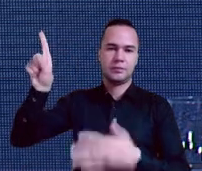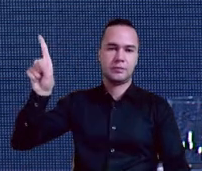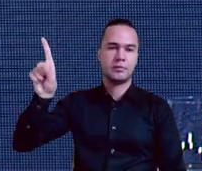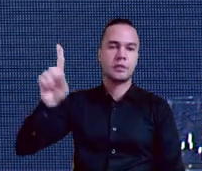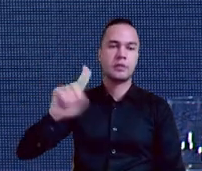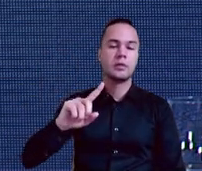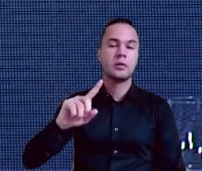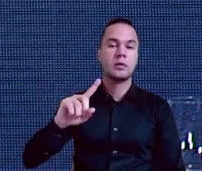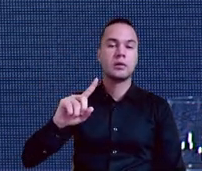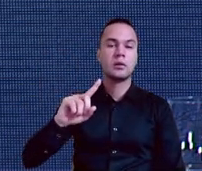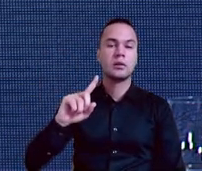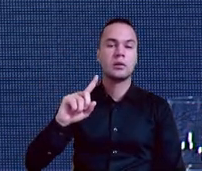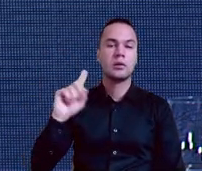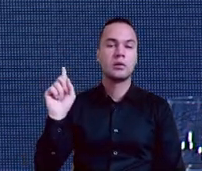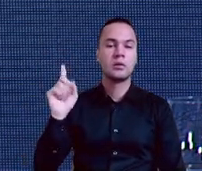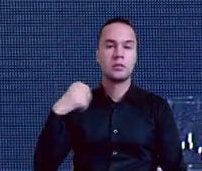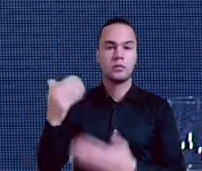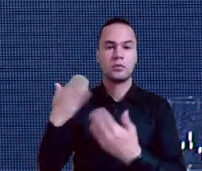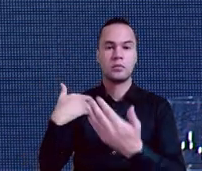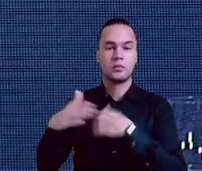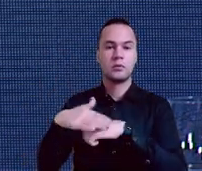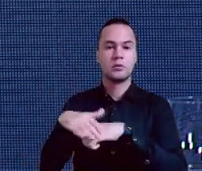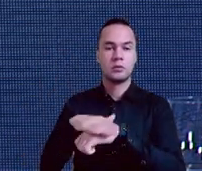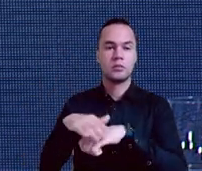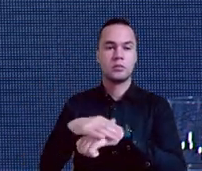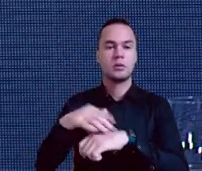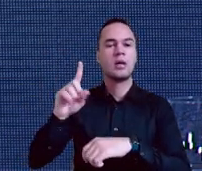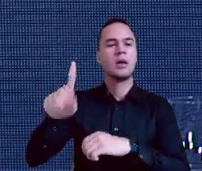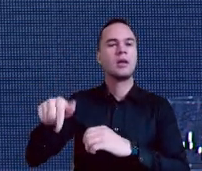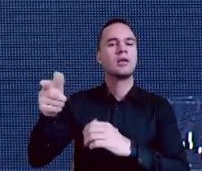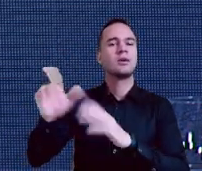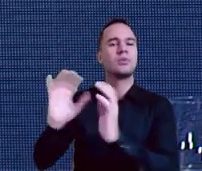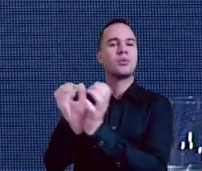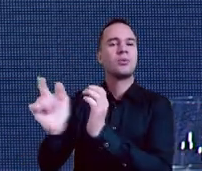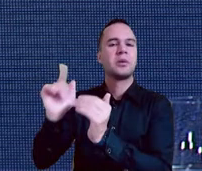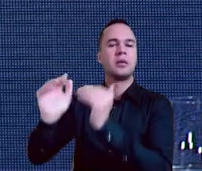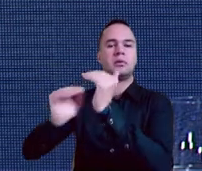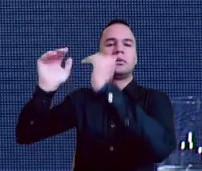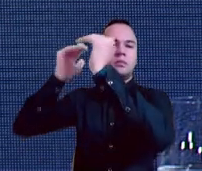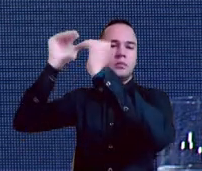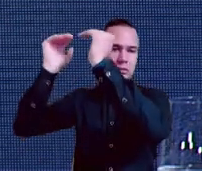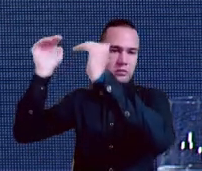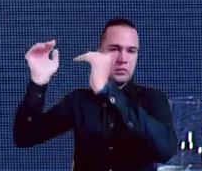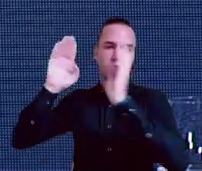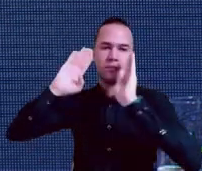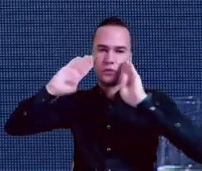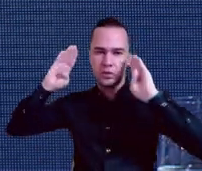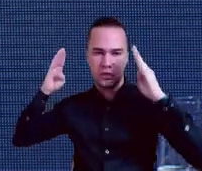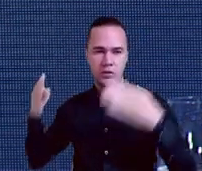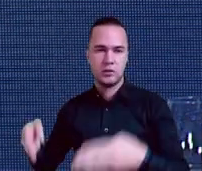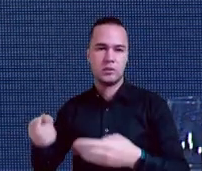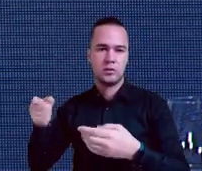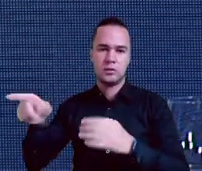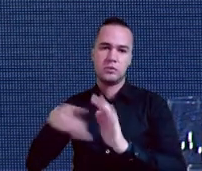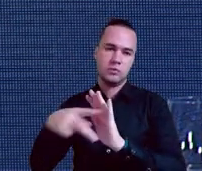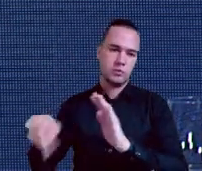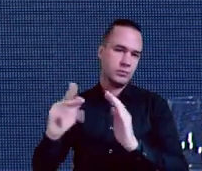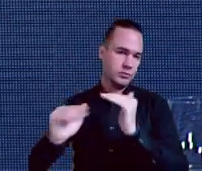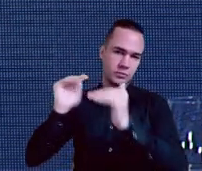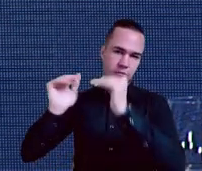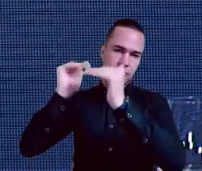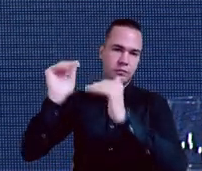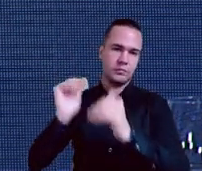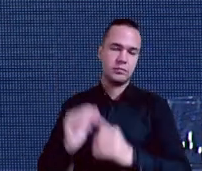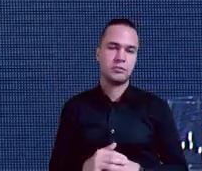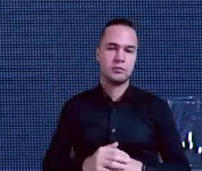e a gente quando conversa com pessoal de growt que nosso time dedicado exclusivamente para o fundos de grows que a gente tem que fazer para